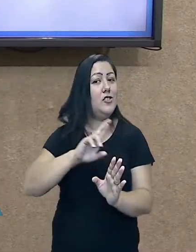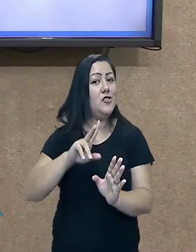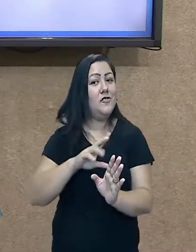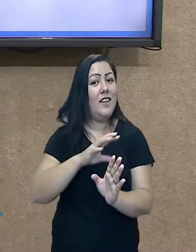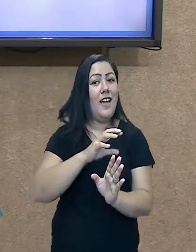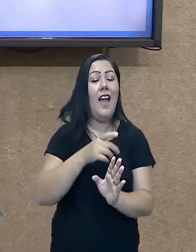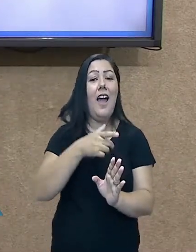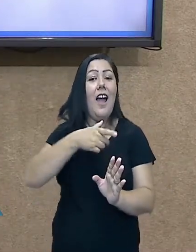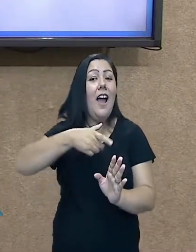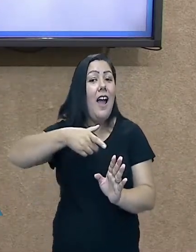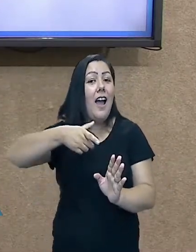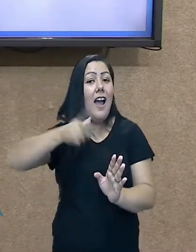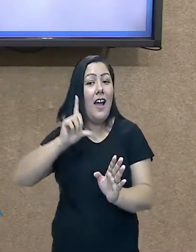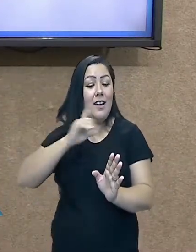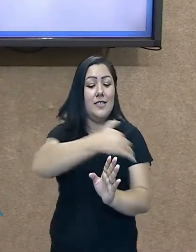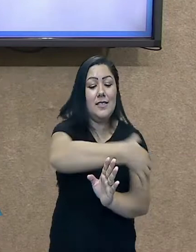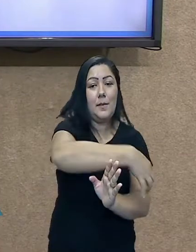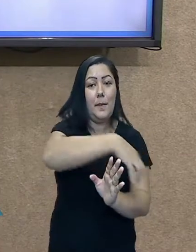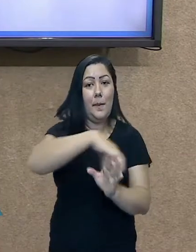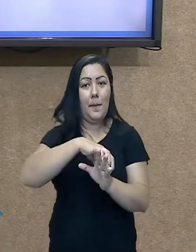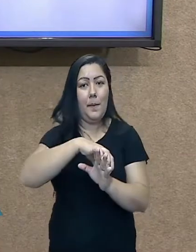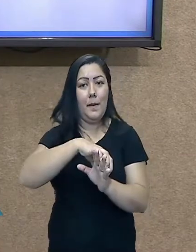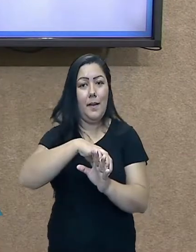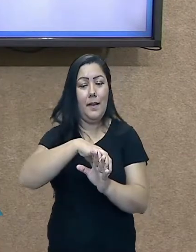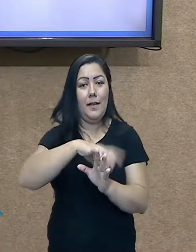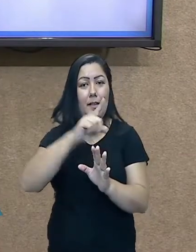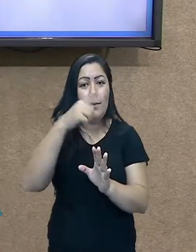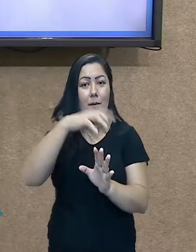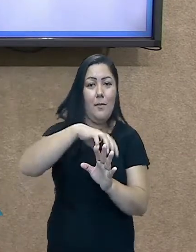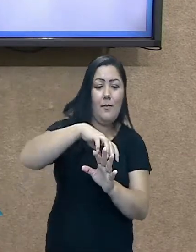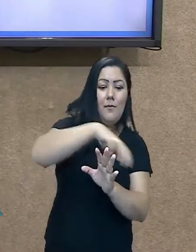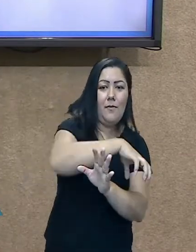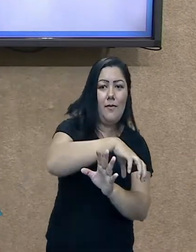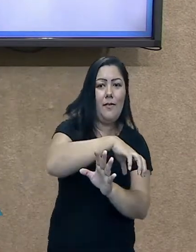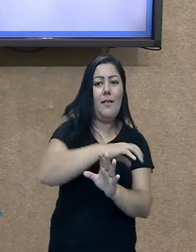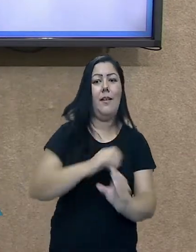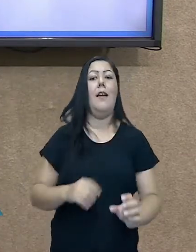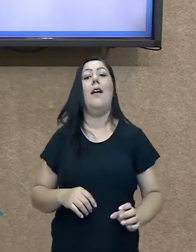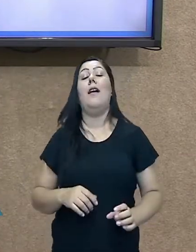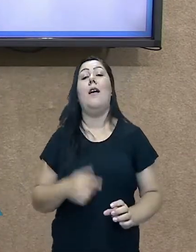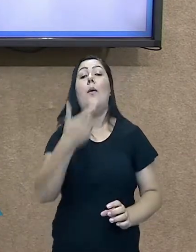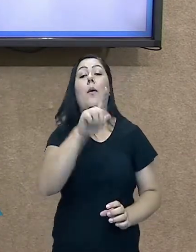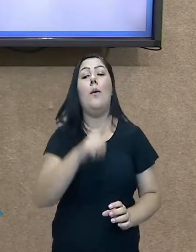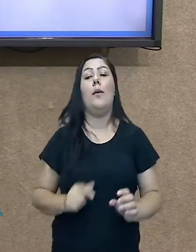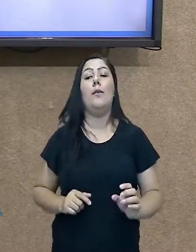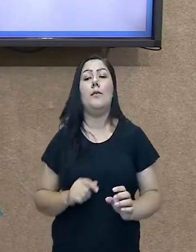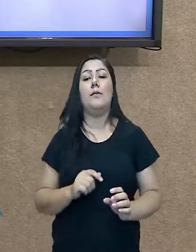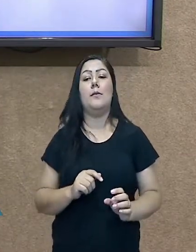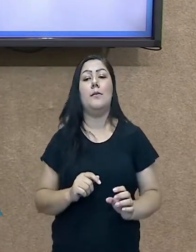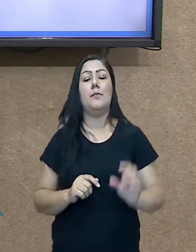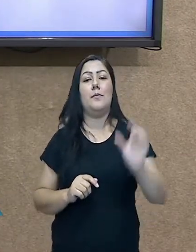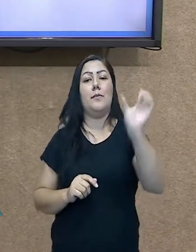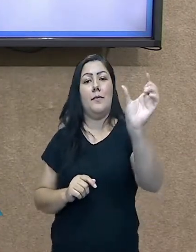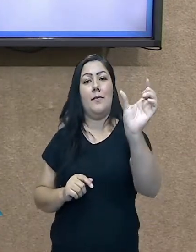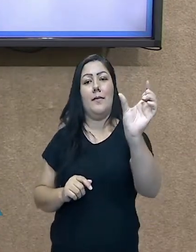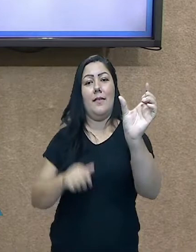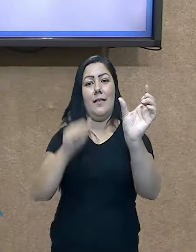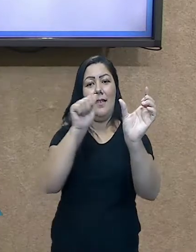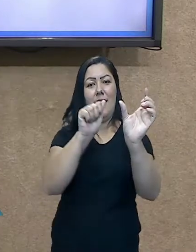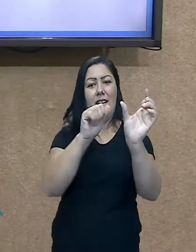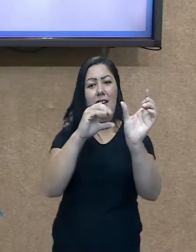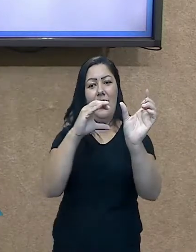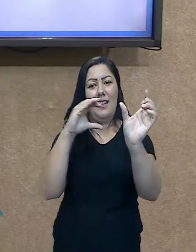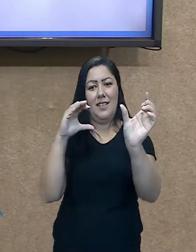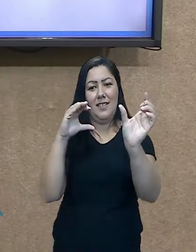pertencia ao território brasileiro e ele foi comprado. Então, nós temos uma